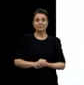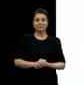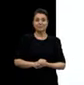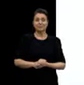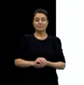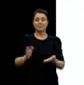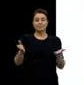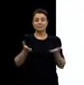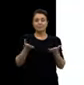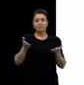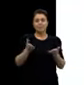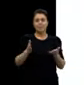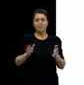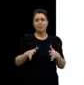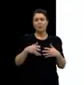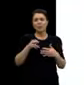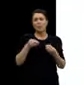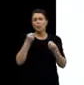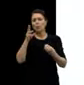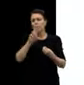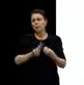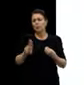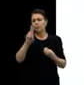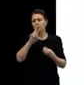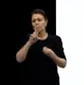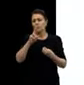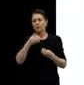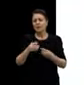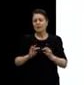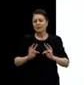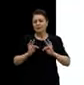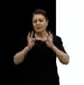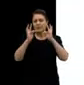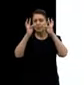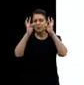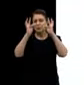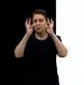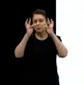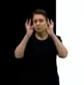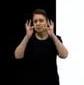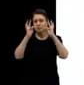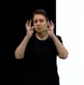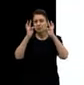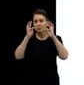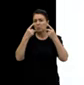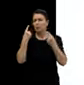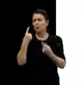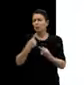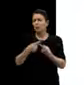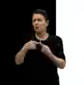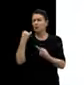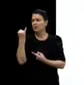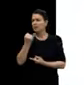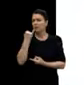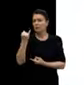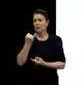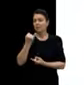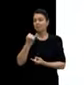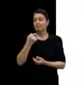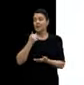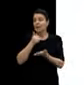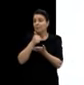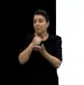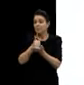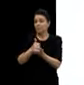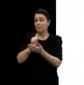Bom, então, quais são as aplicações dessa tecnologia? Para que serve? Ela vai dar uma